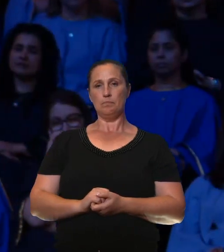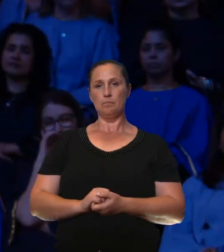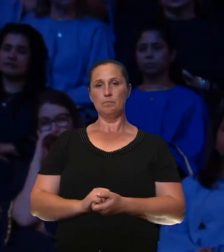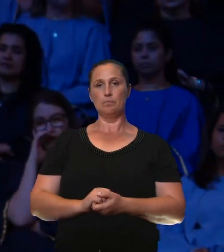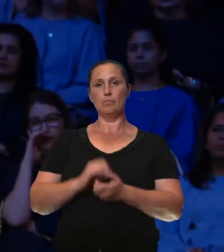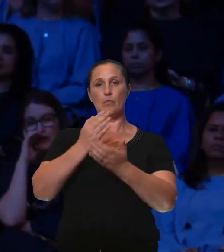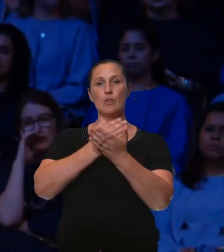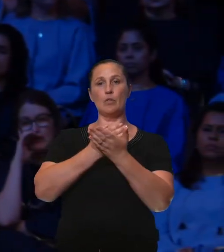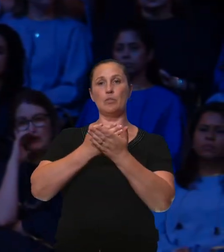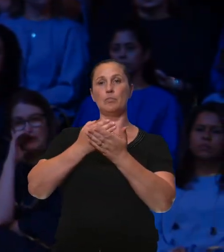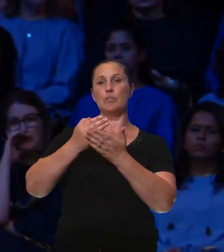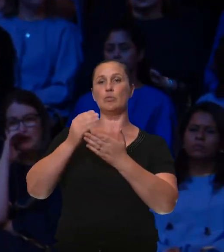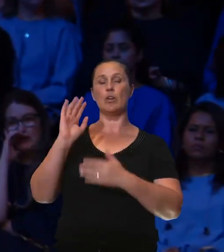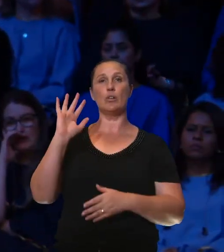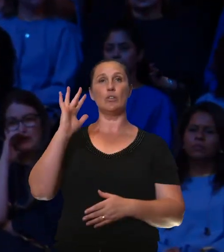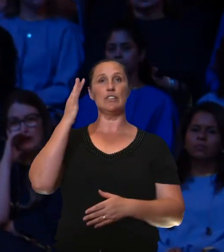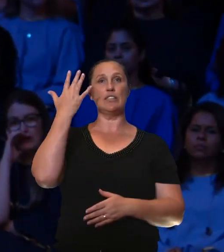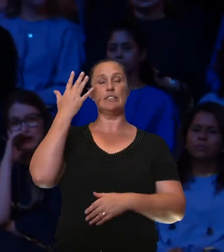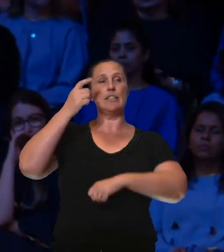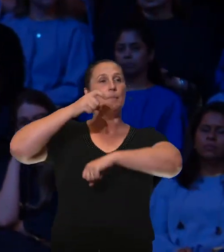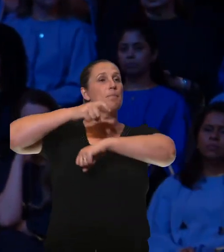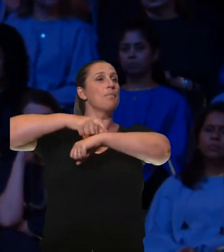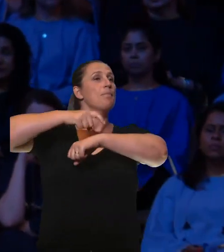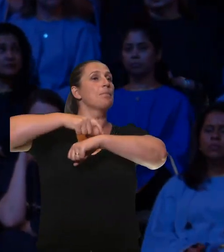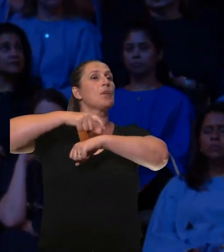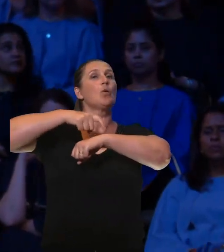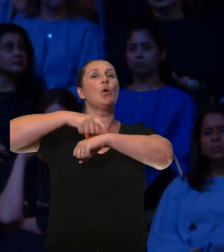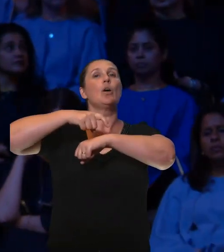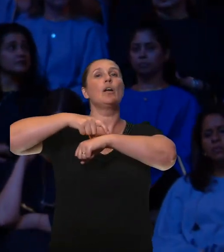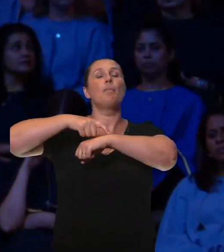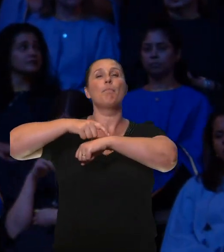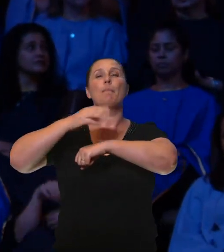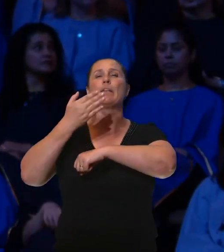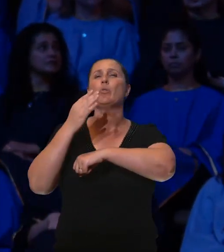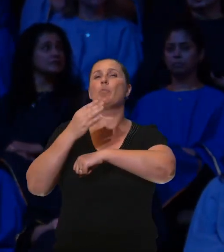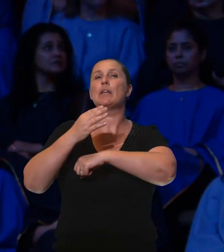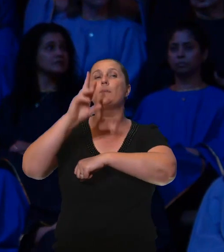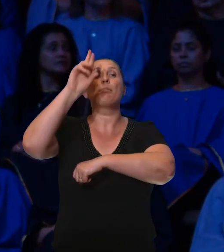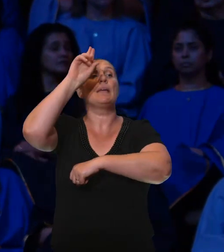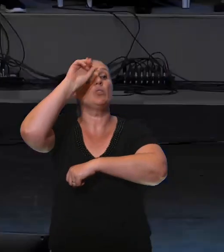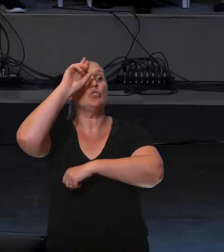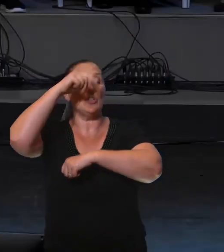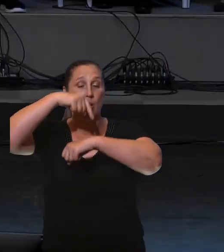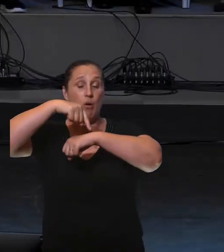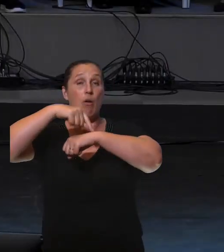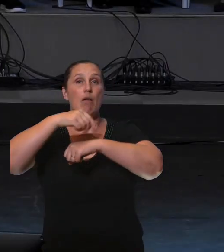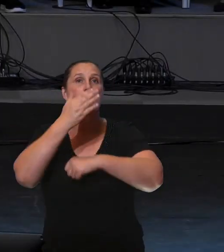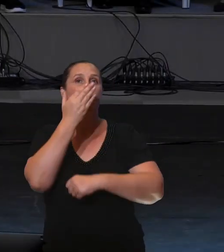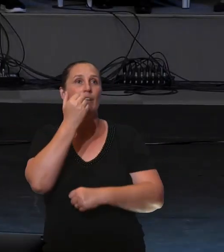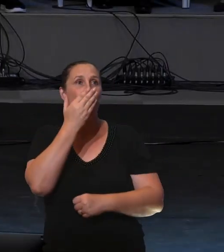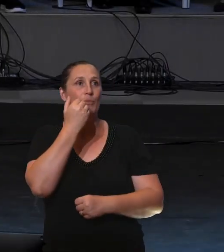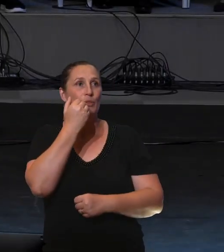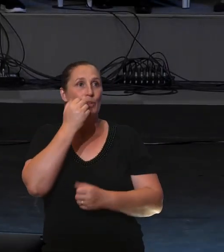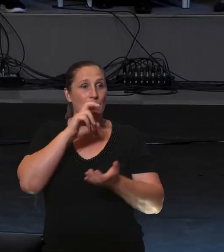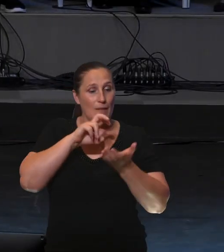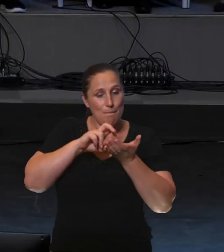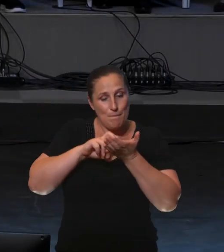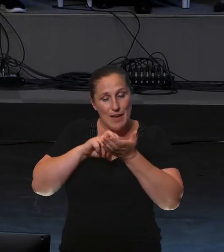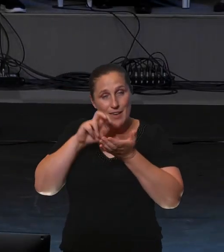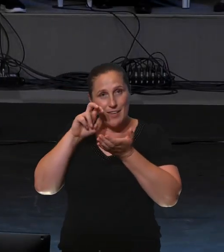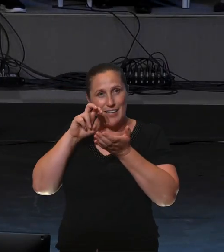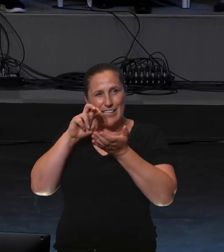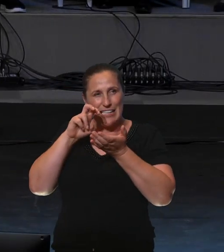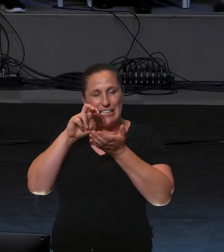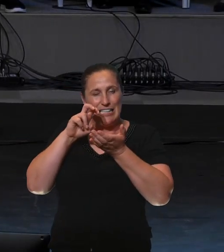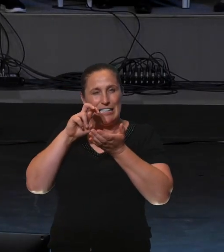começou a acontecer mais ou menos no horário do almoço daquele dia. A manhã do dia do capítulo